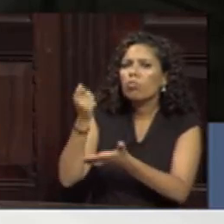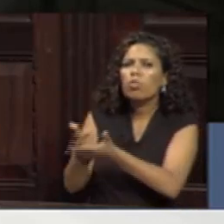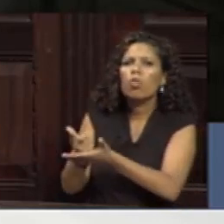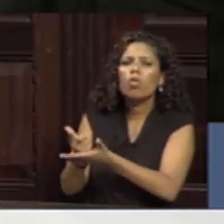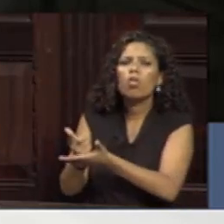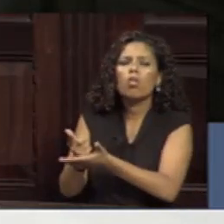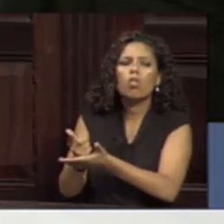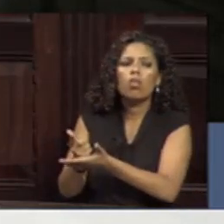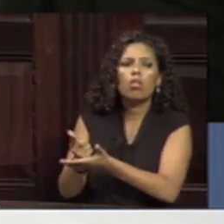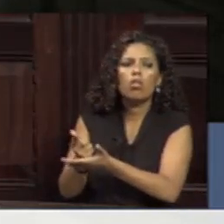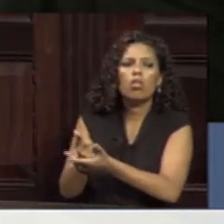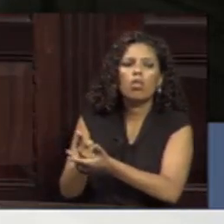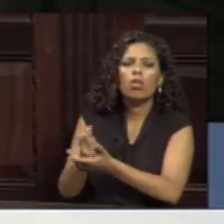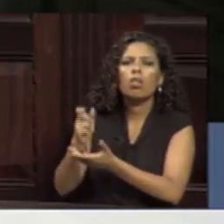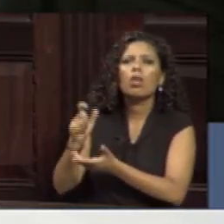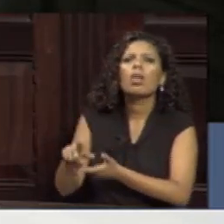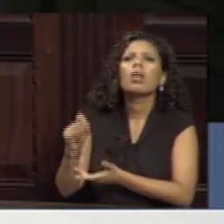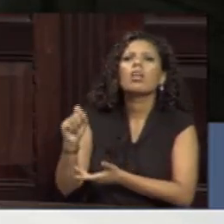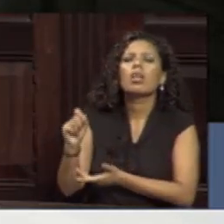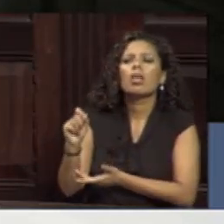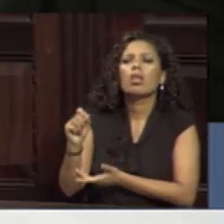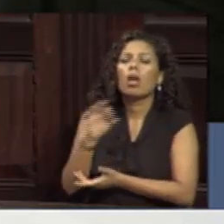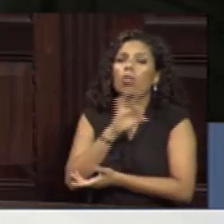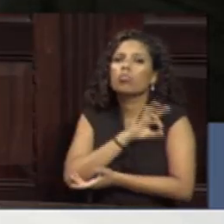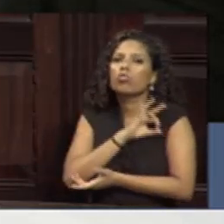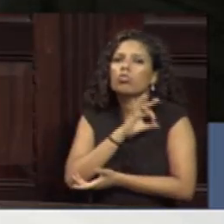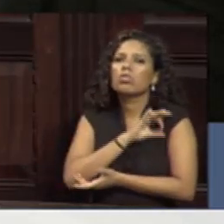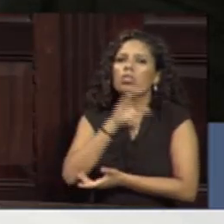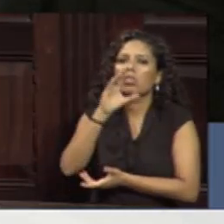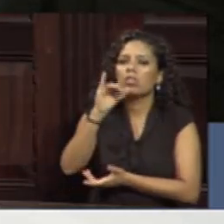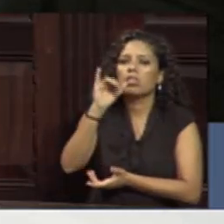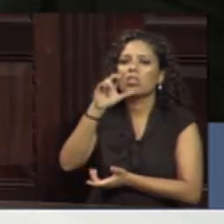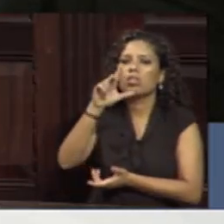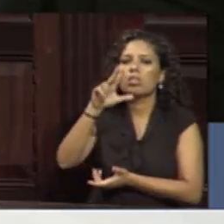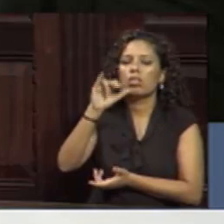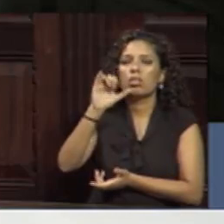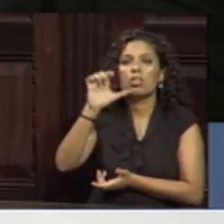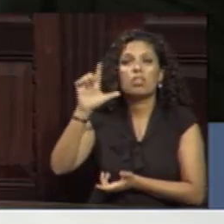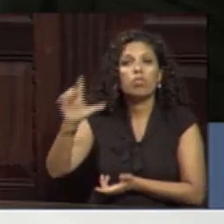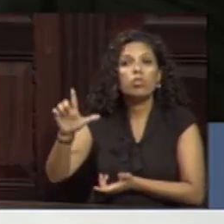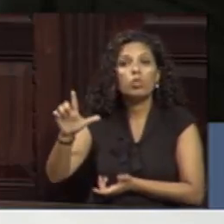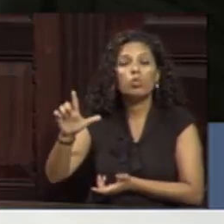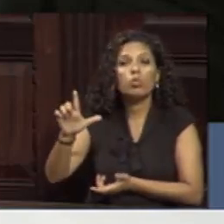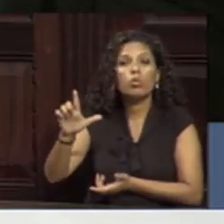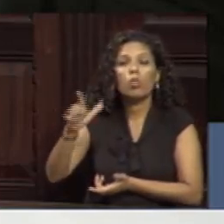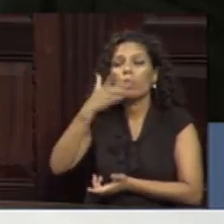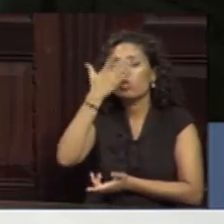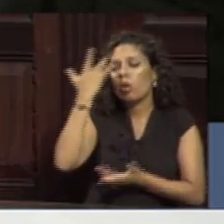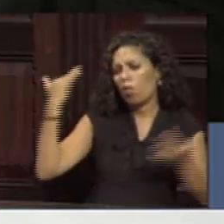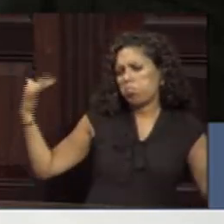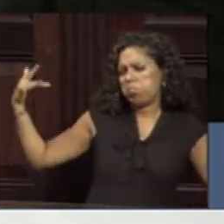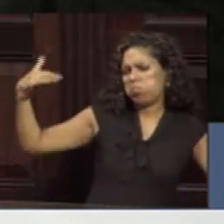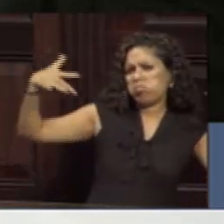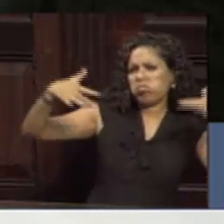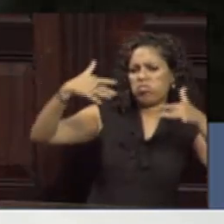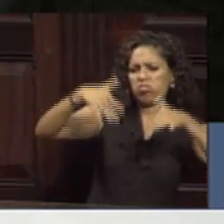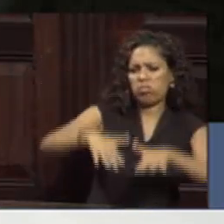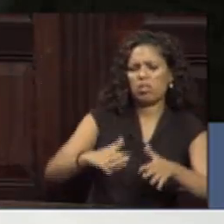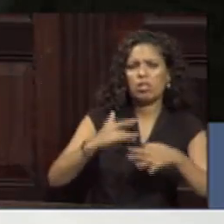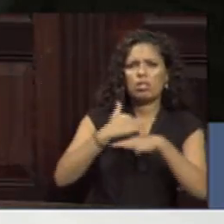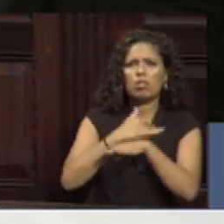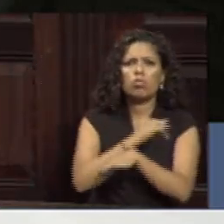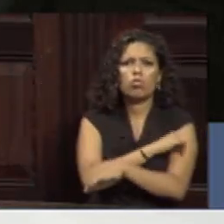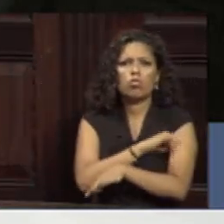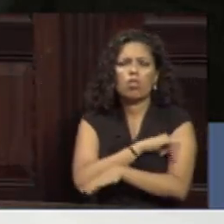expertise é a Polícia Civil. E aí, deputado Eliomar, falo me dirigindo ao senhor, porque falo com a